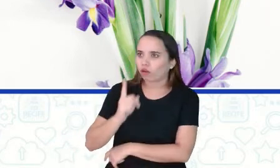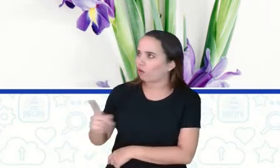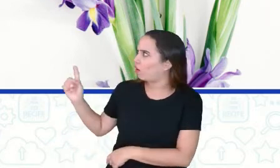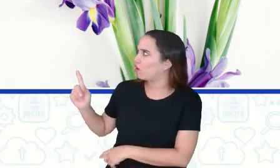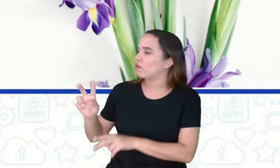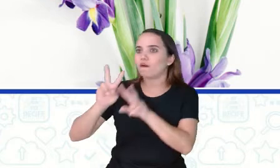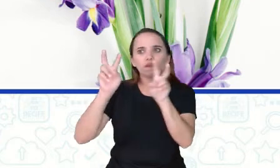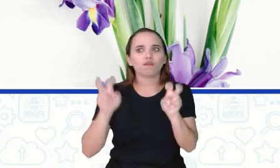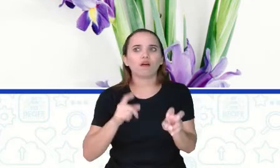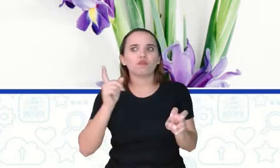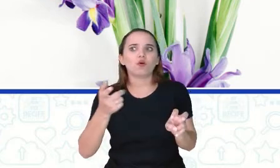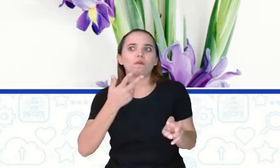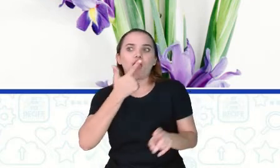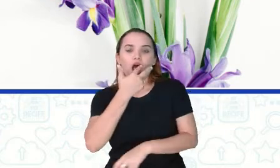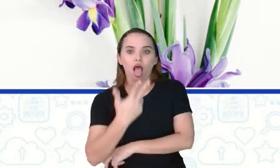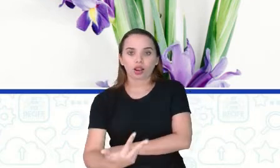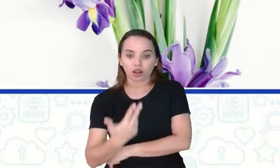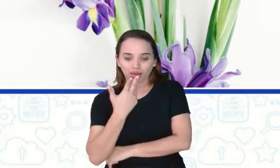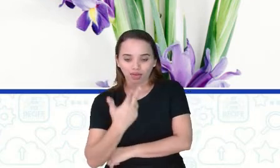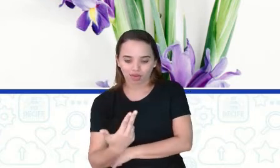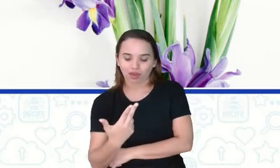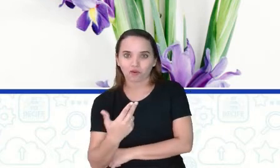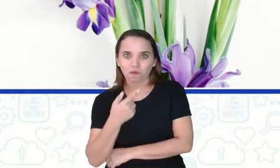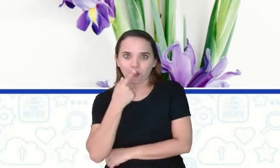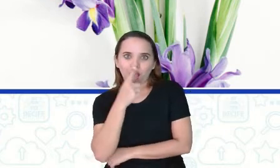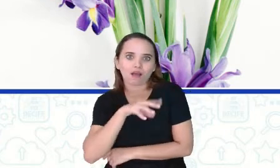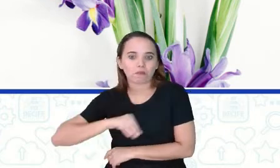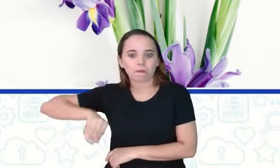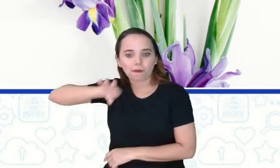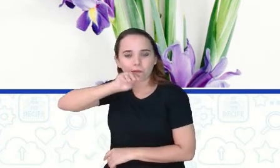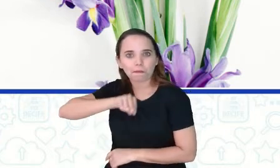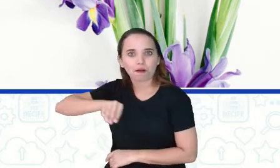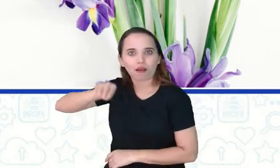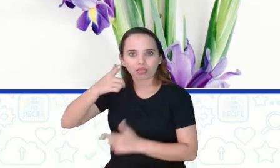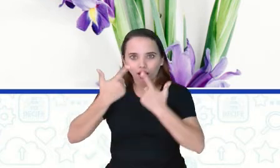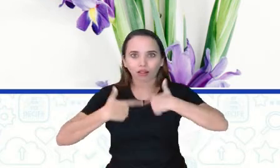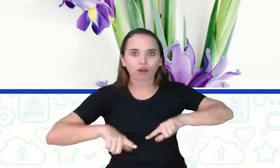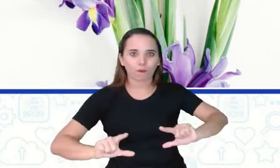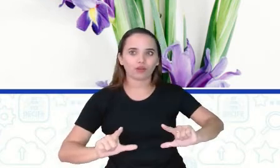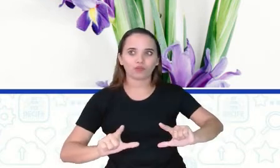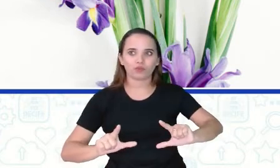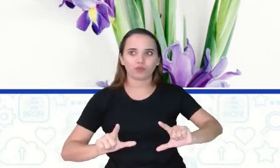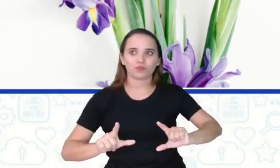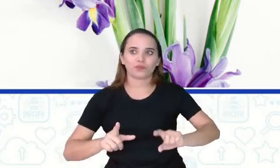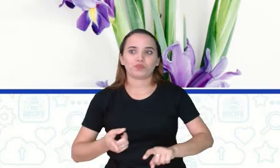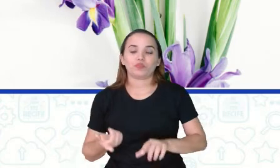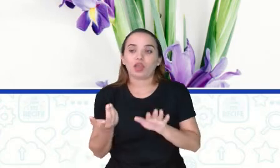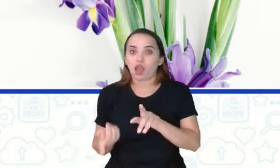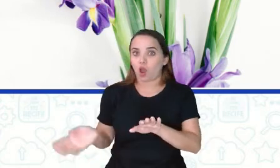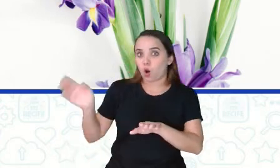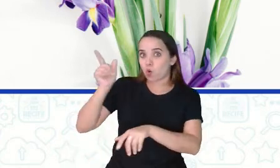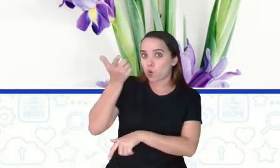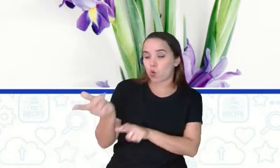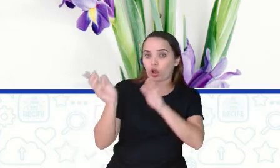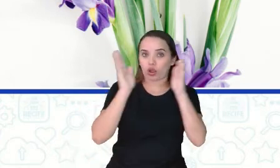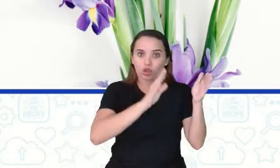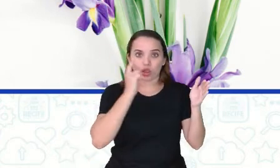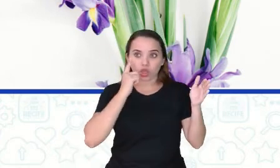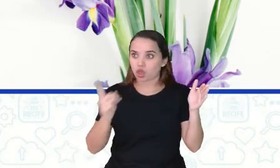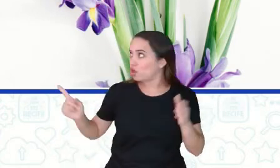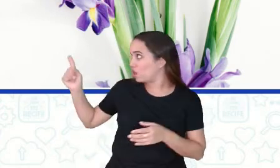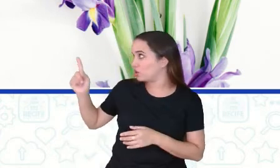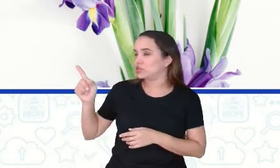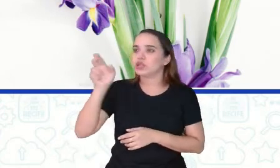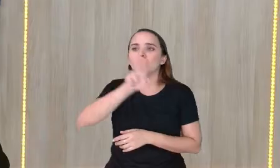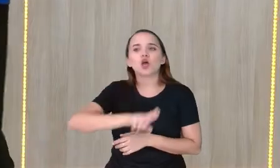Da linguagem do nosso idioma, enquanto aqui eu estava falando de um entendimento, né? De um uso mais metafórico